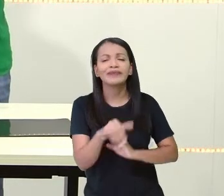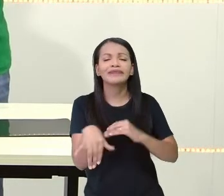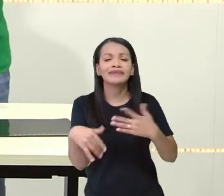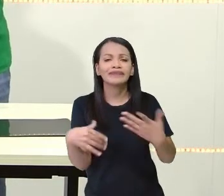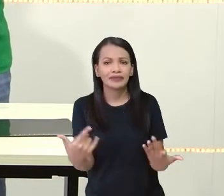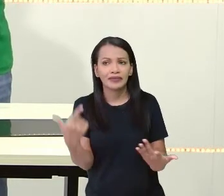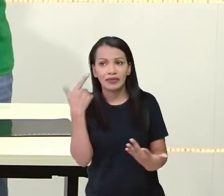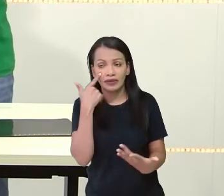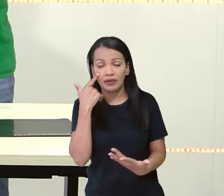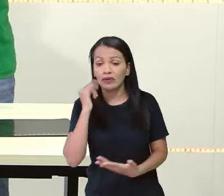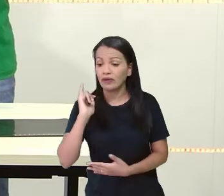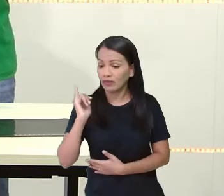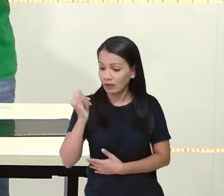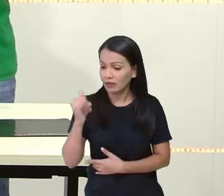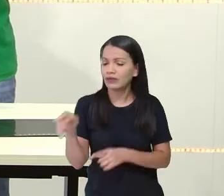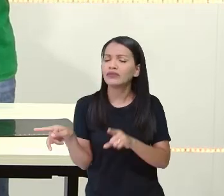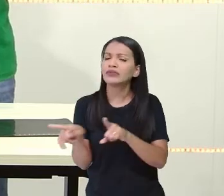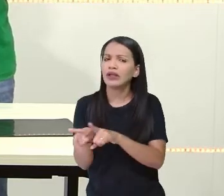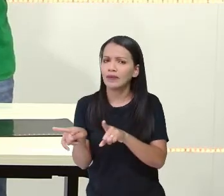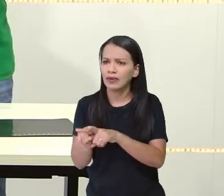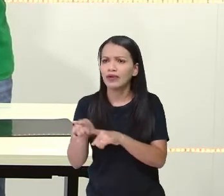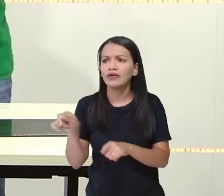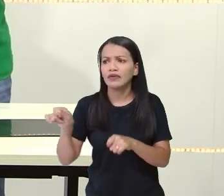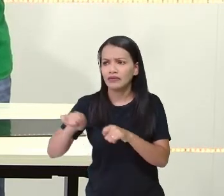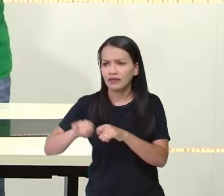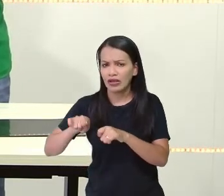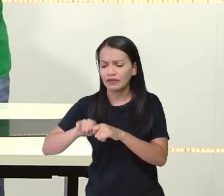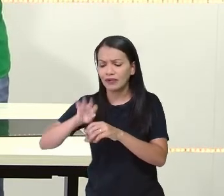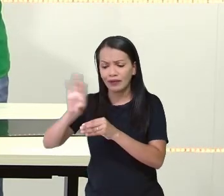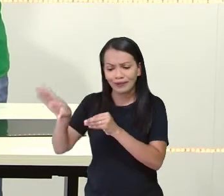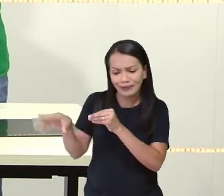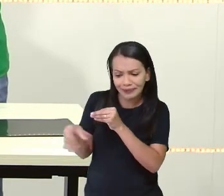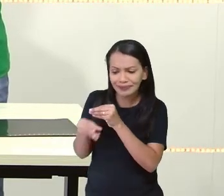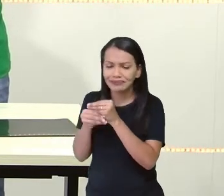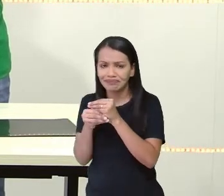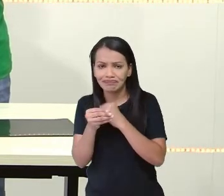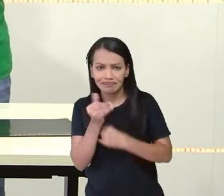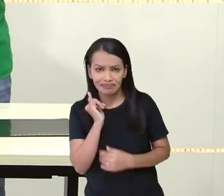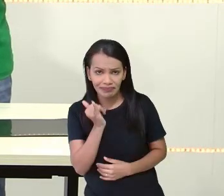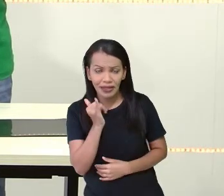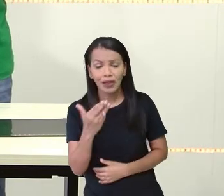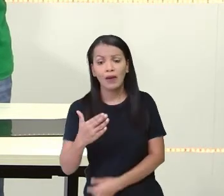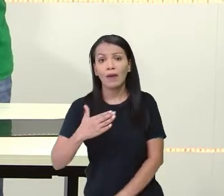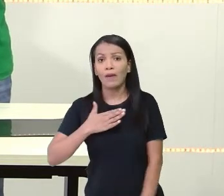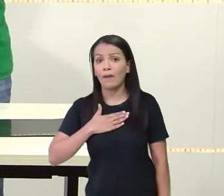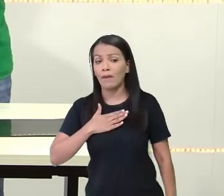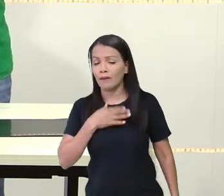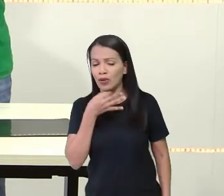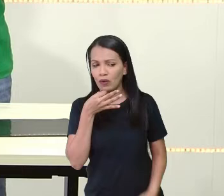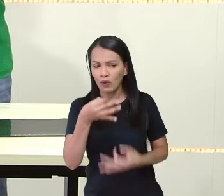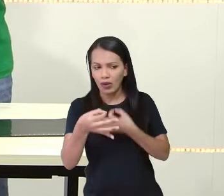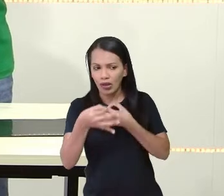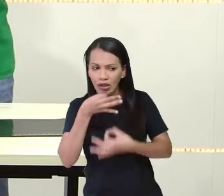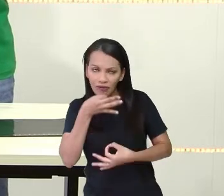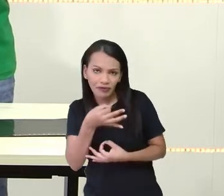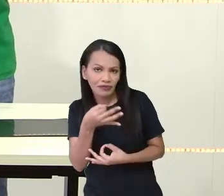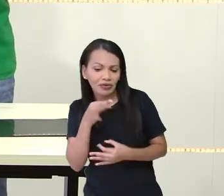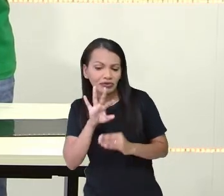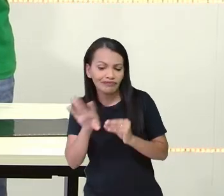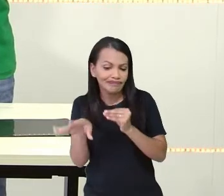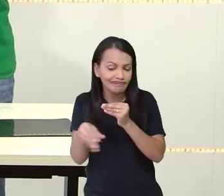Nesse conto eu também vou fazer o meu aumento aí, não é? Vou trazer o meu pontinho, tá? Vou trazer a